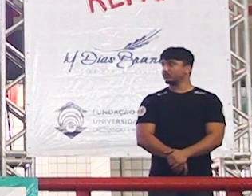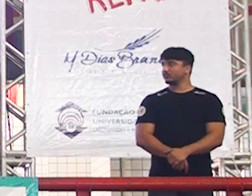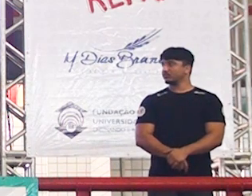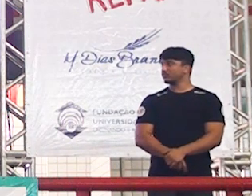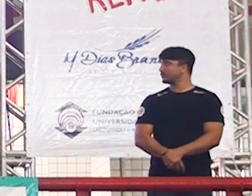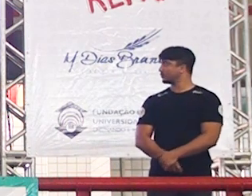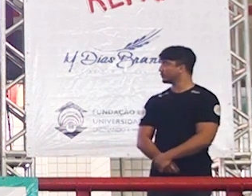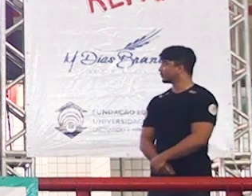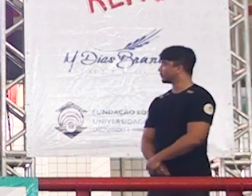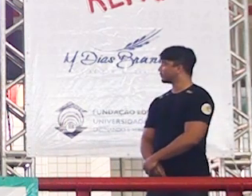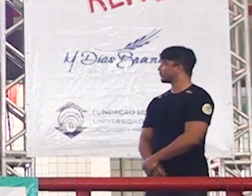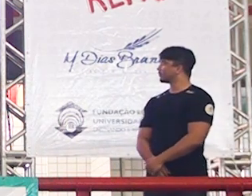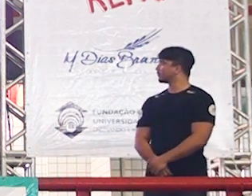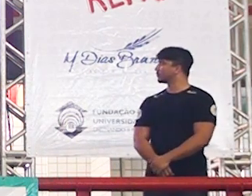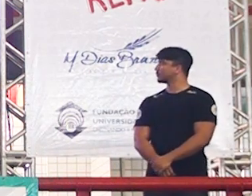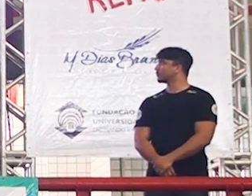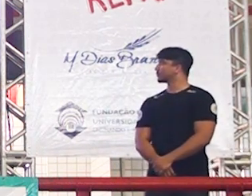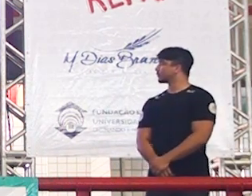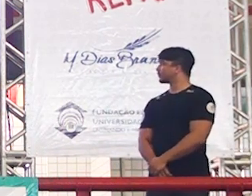Subindo...